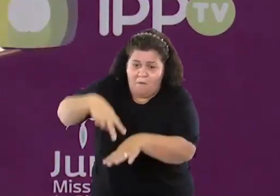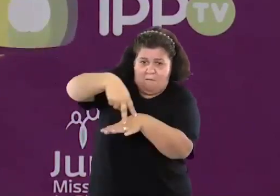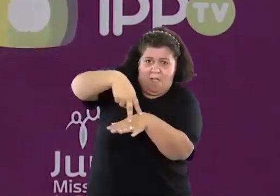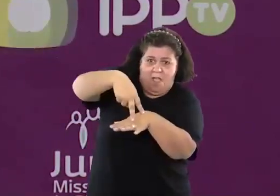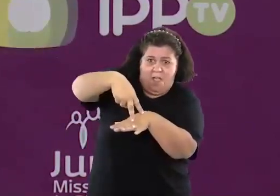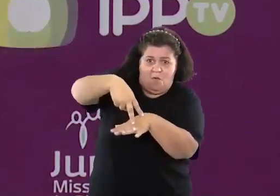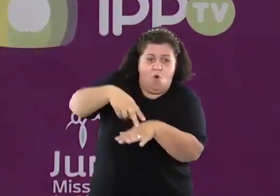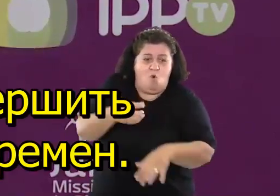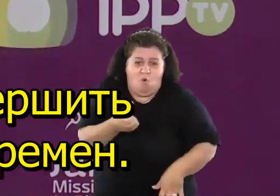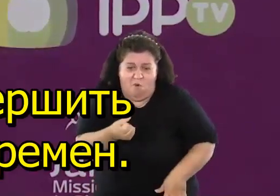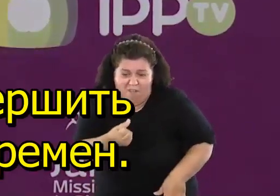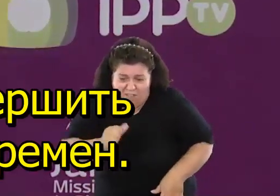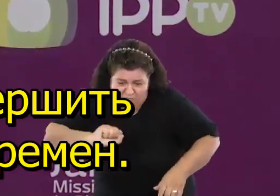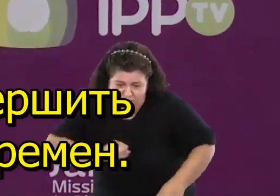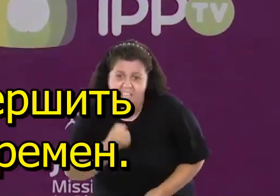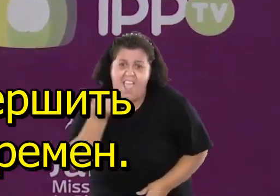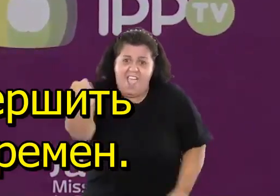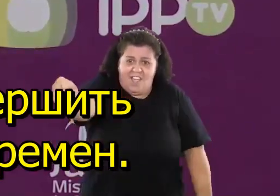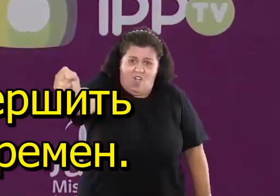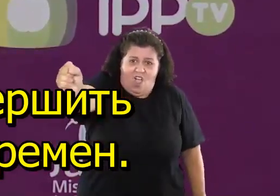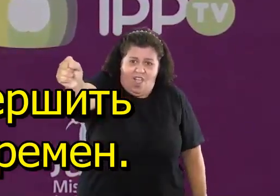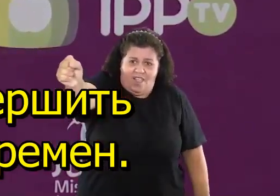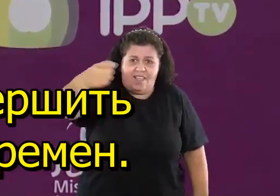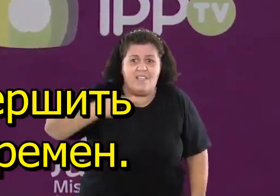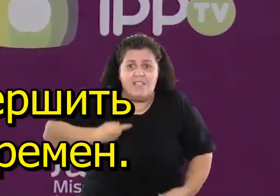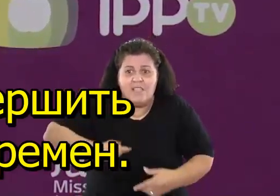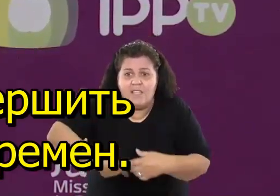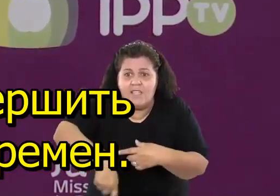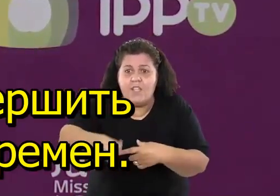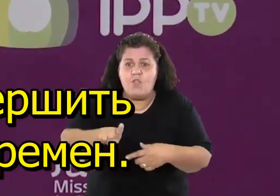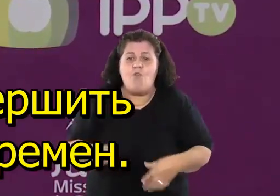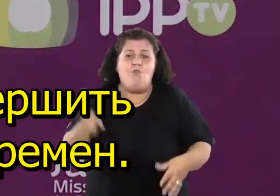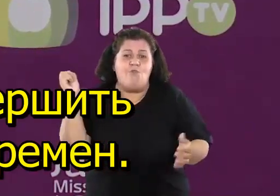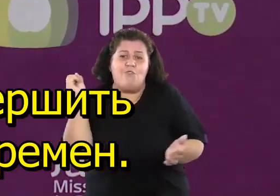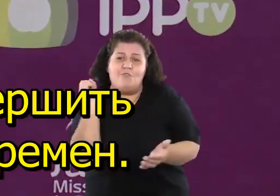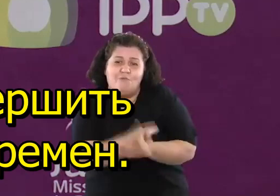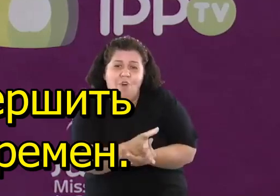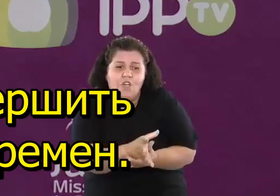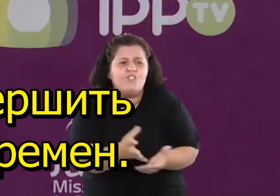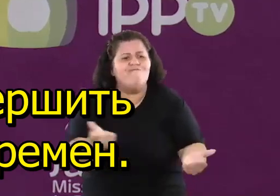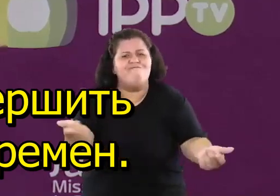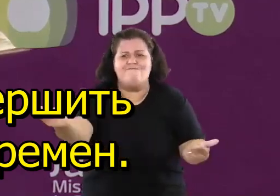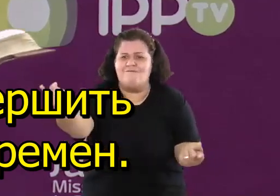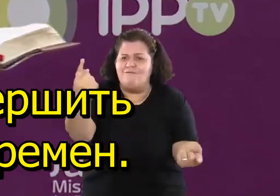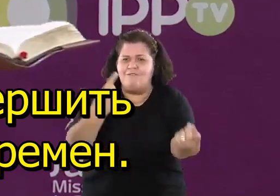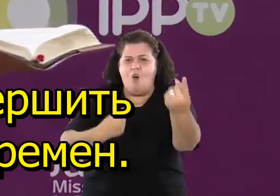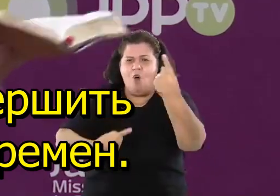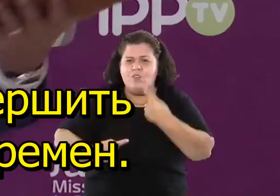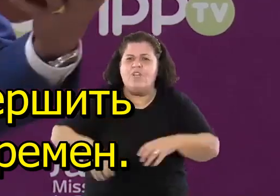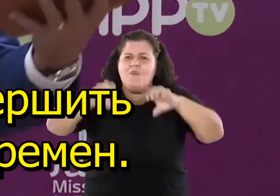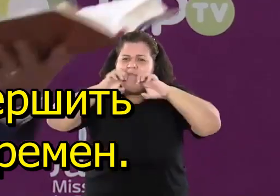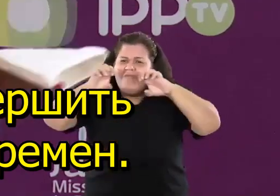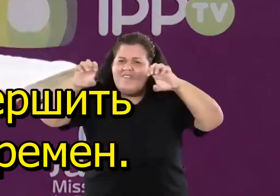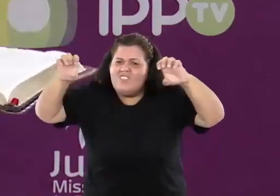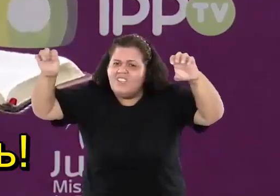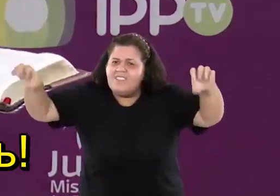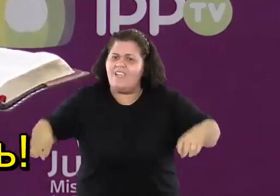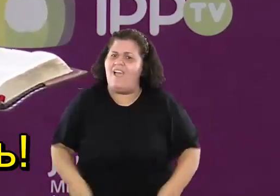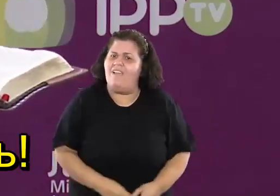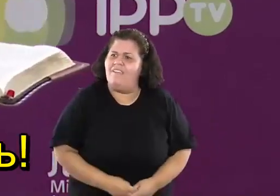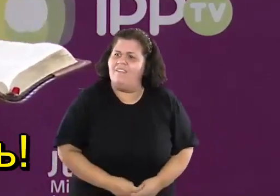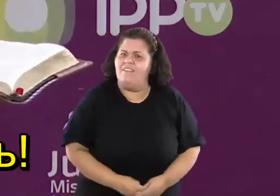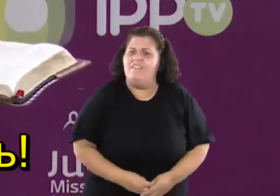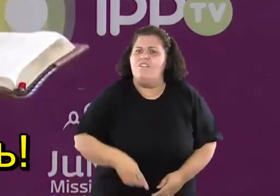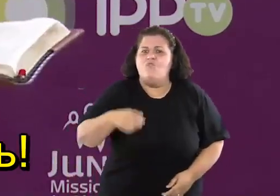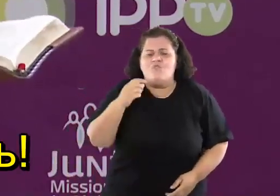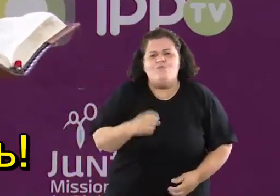herói, e o fugitivo se apresenta para fazer a obra de Deus até os confins da terra.